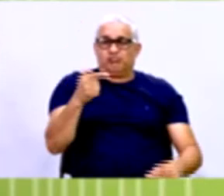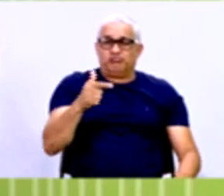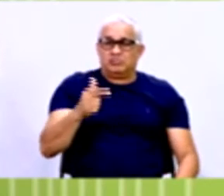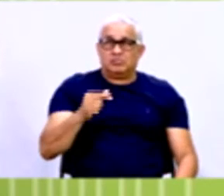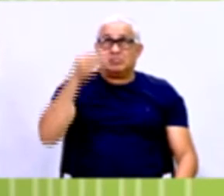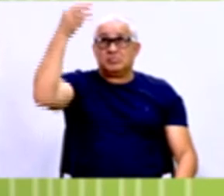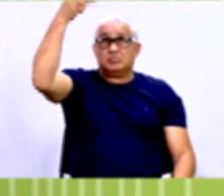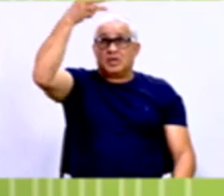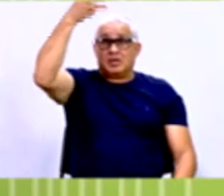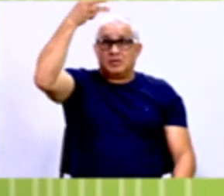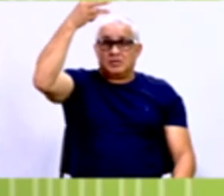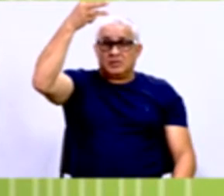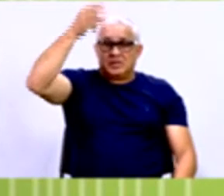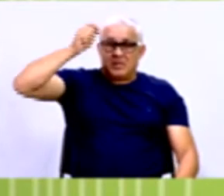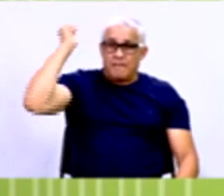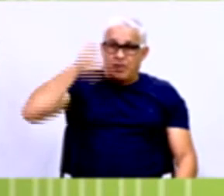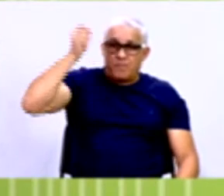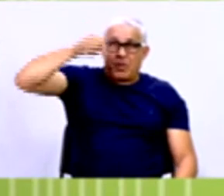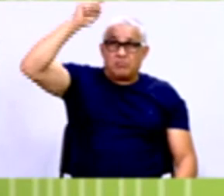piso cai um martelo.